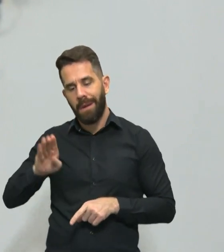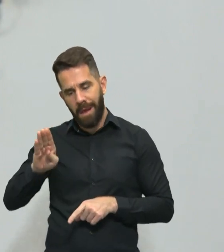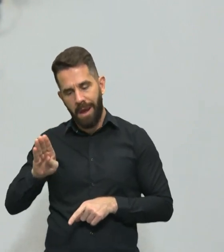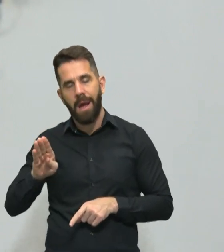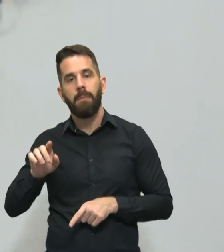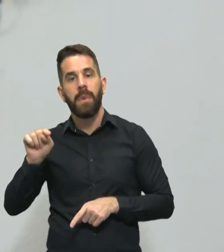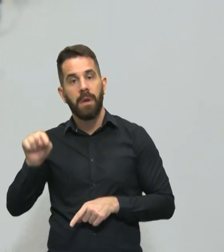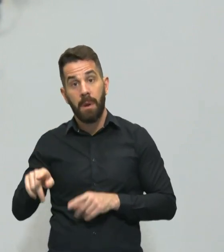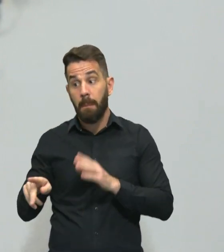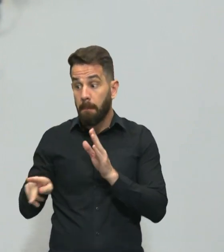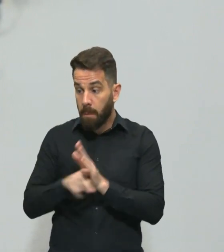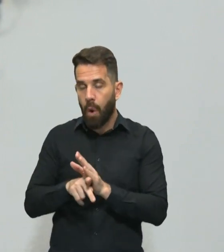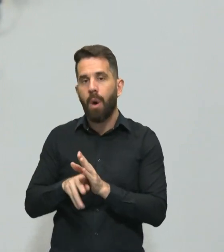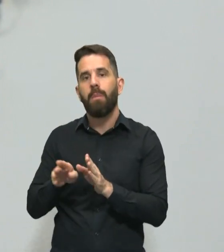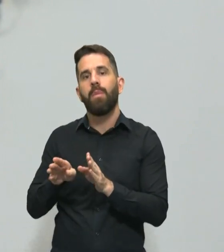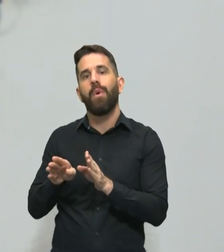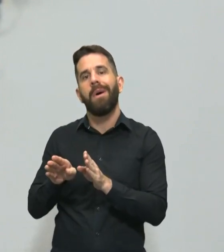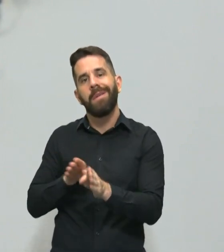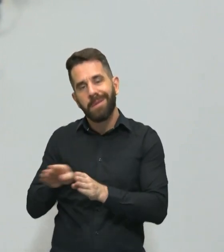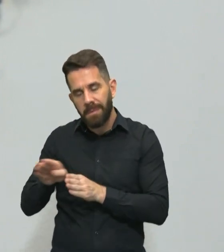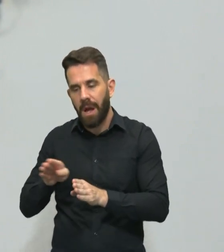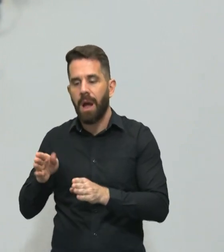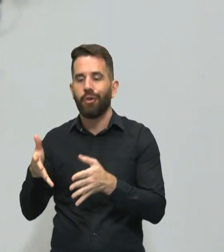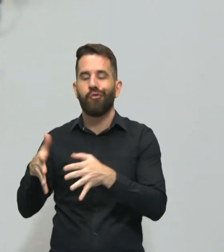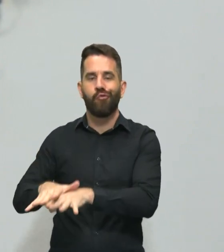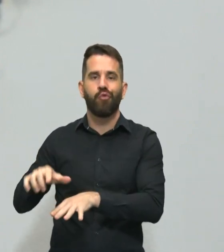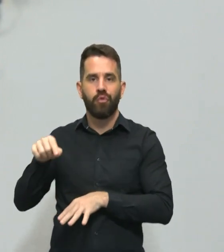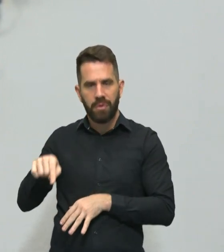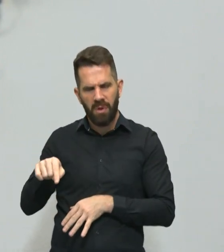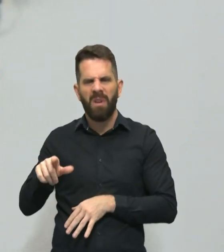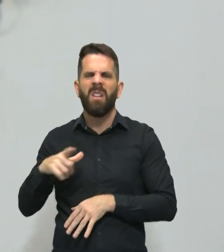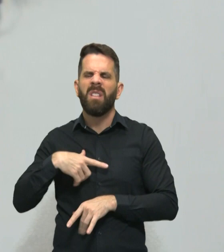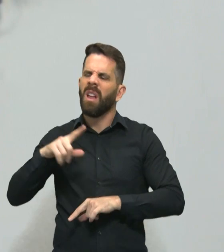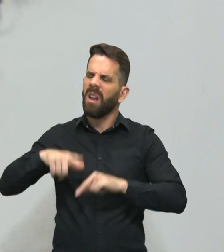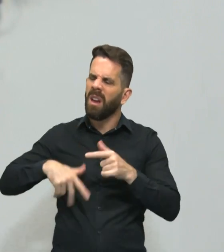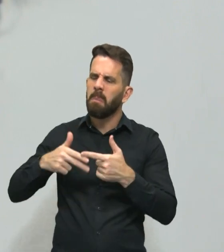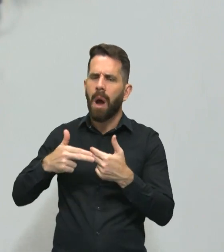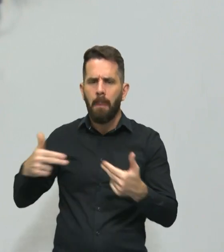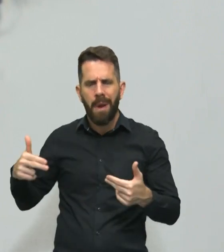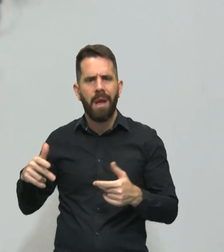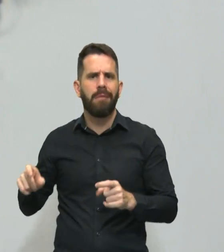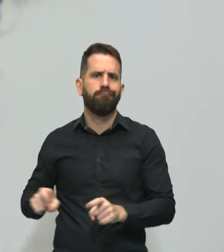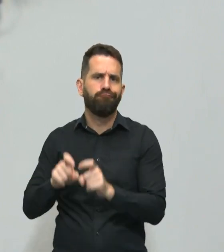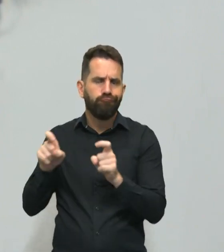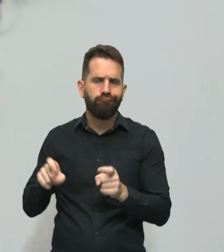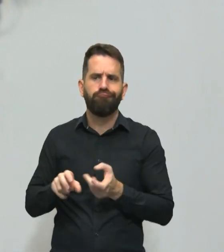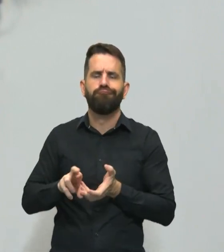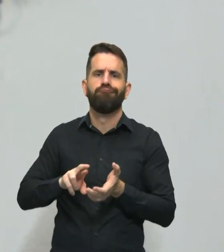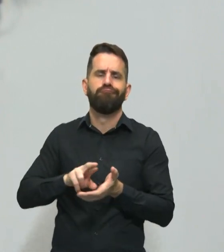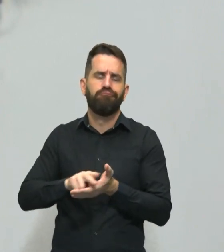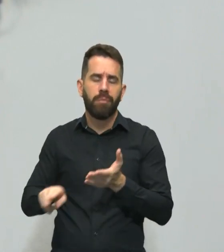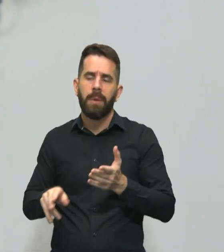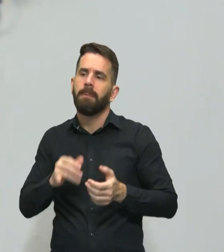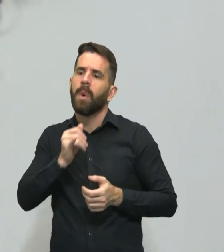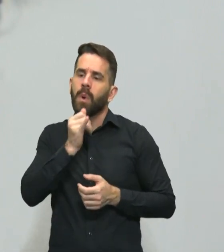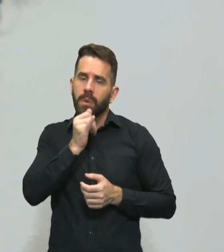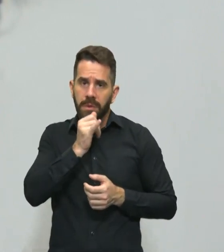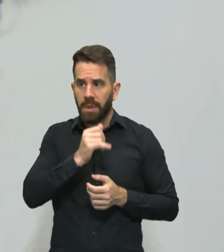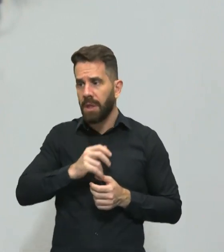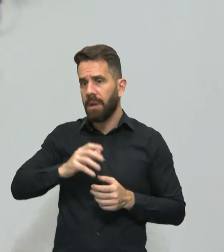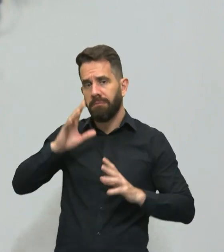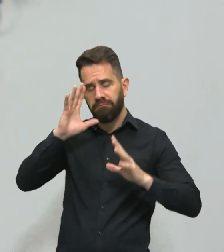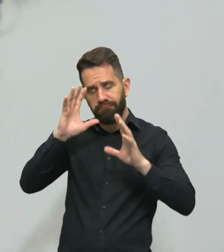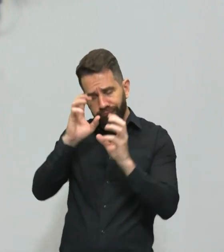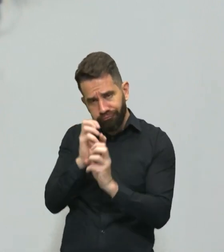LAIA, onde tem o equipamento necessário, por exemplo, pessoas com baixa visão ou cegueira,